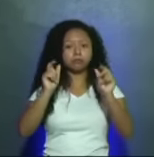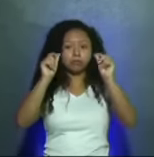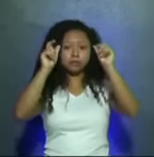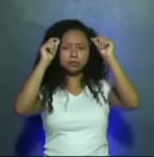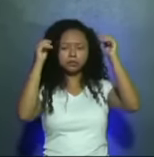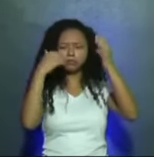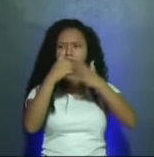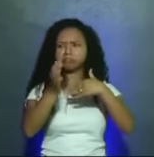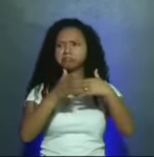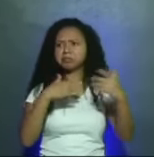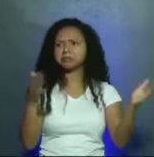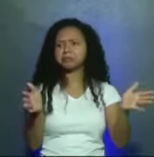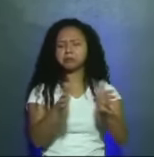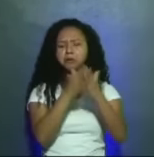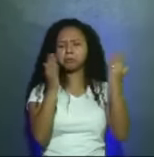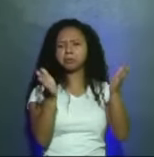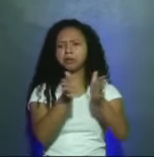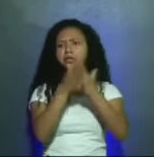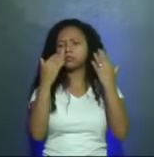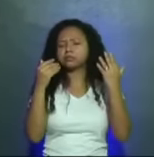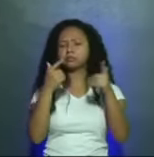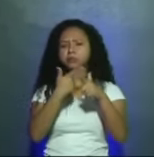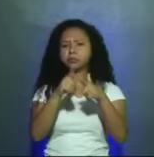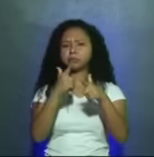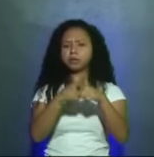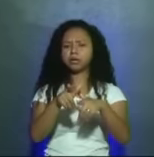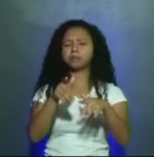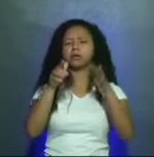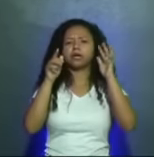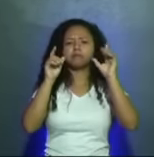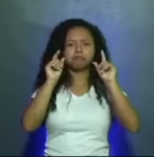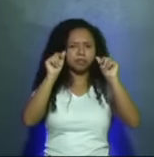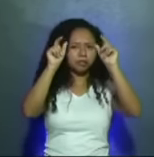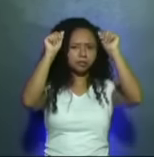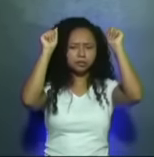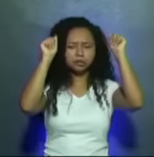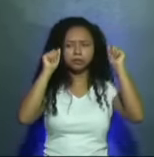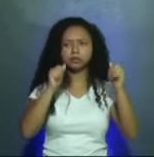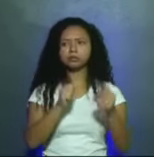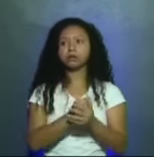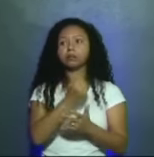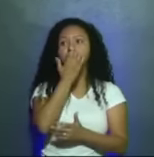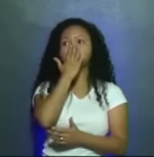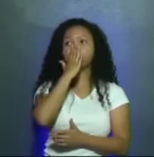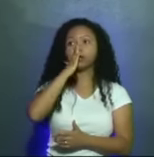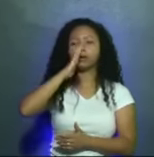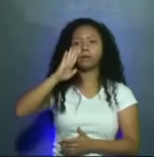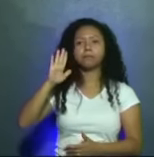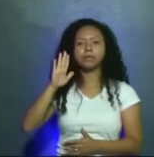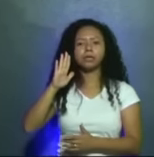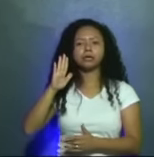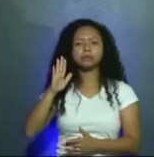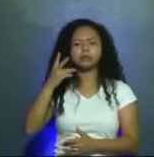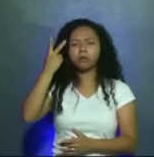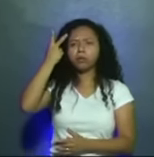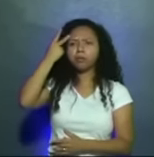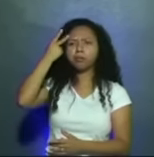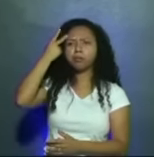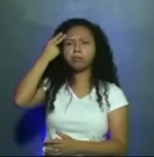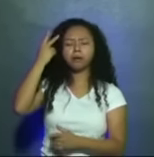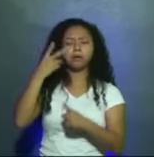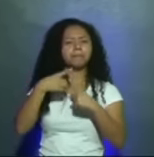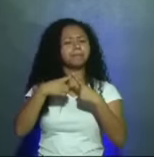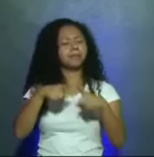qualquer dívida, qualquer problema financeiro. Uma promessa tão grande, tão comum, mas quantas vezes nós não